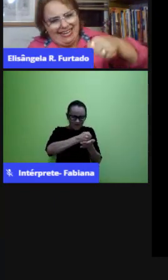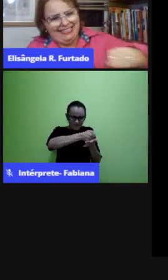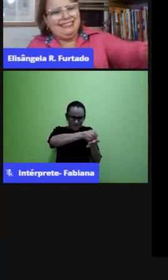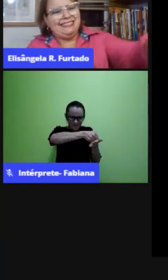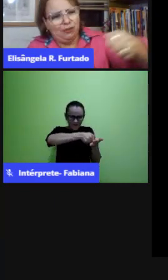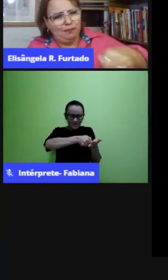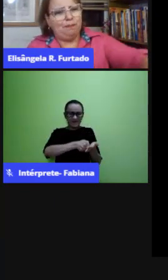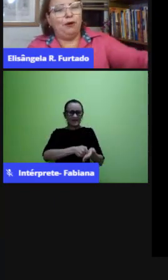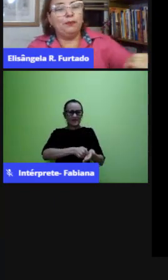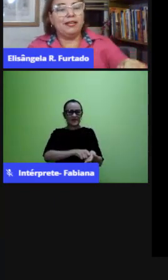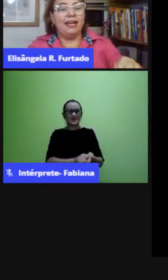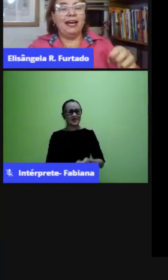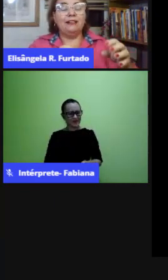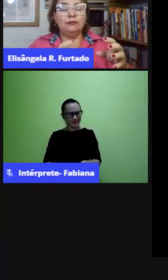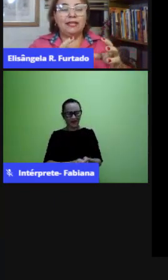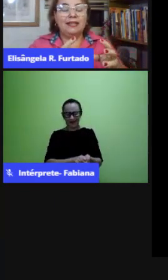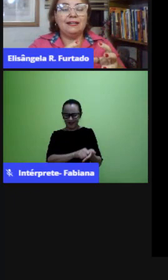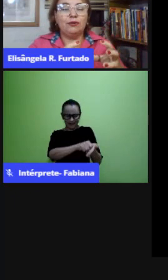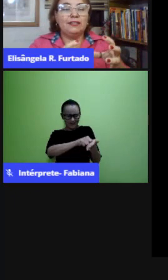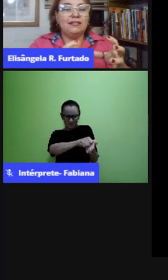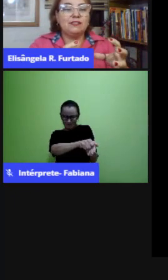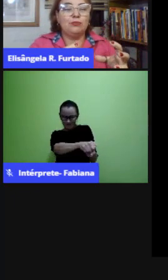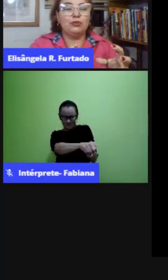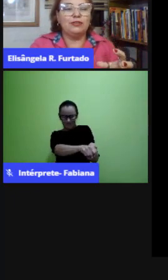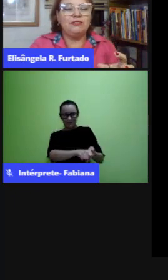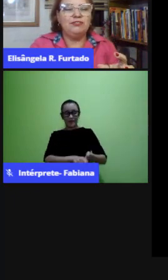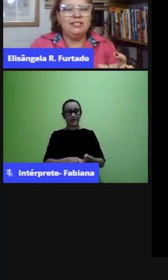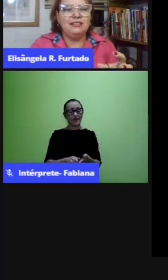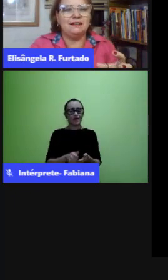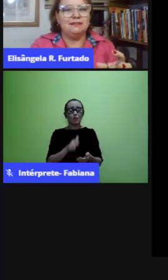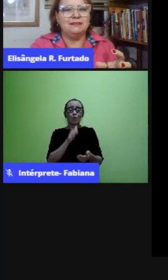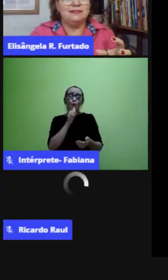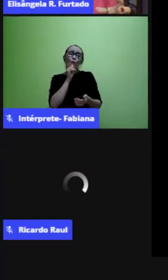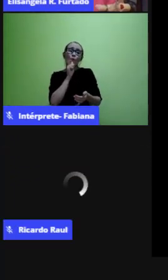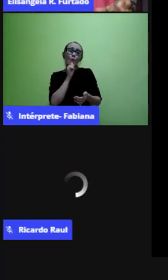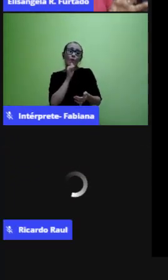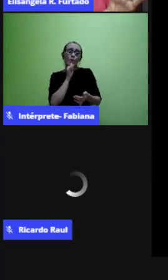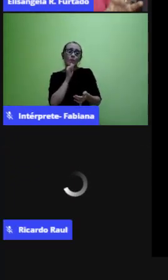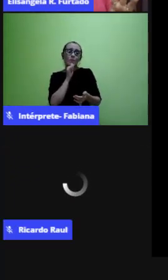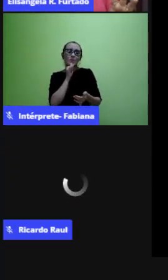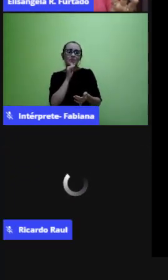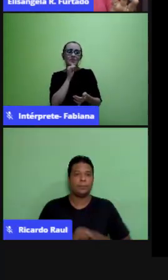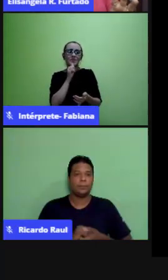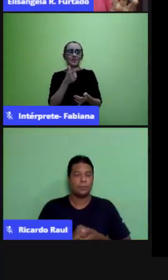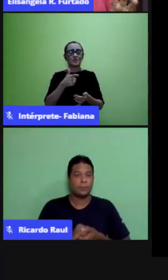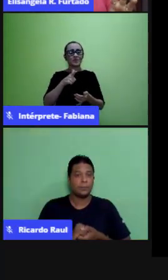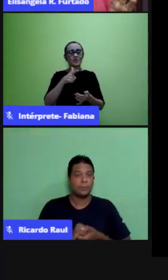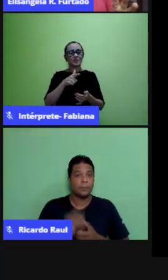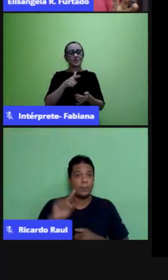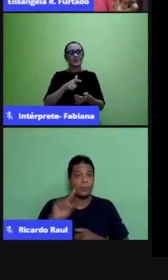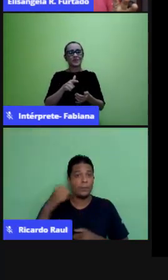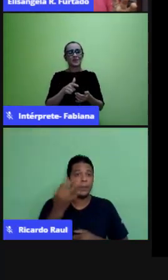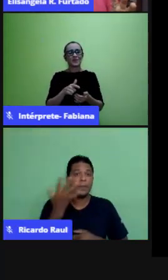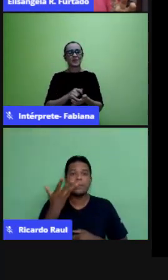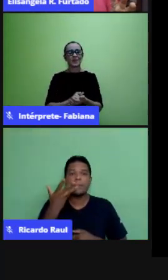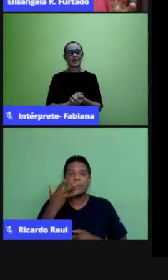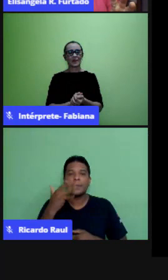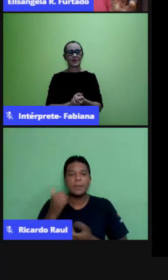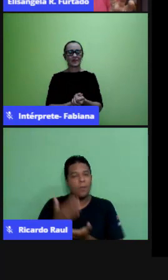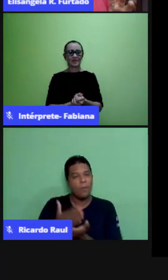coisa? Rasga o papel, por quê? Ela não tem ainda coordenação motora fina. Daqui um pouco essa criança